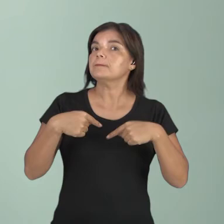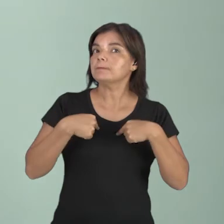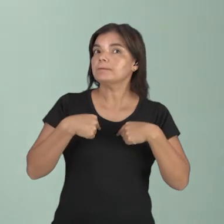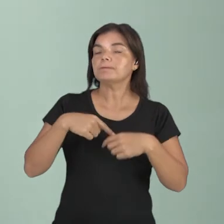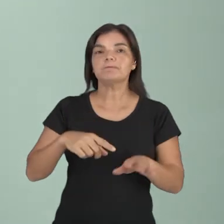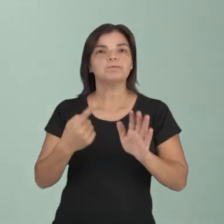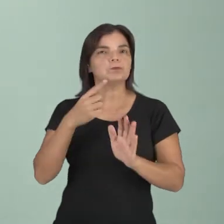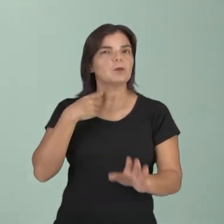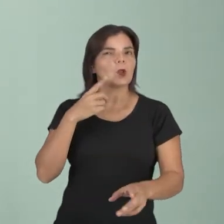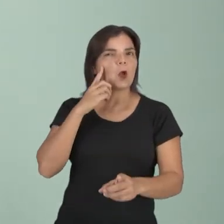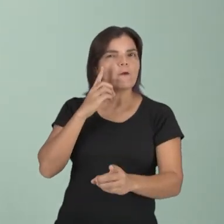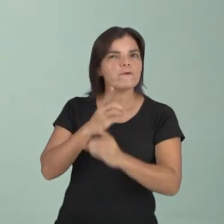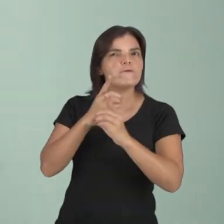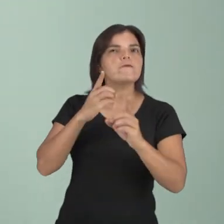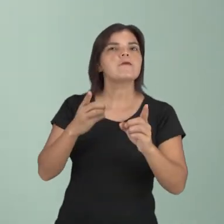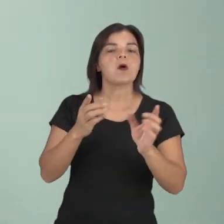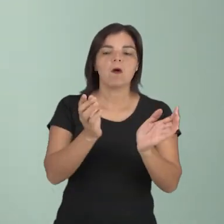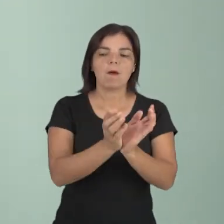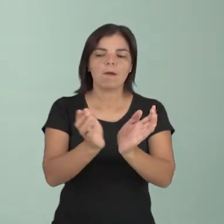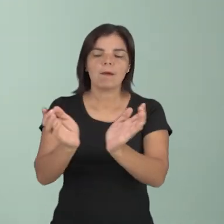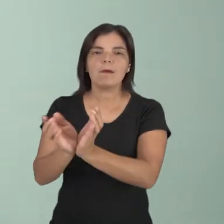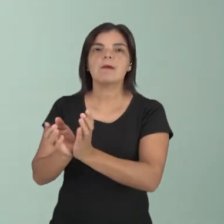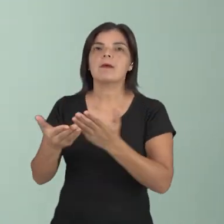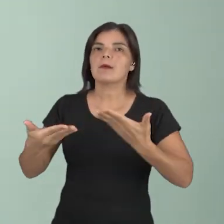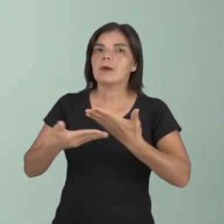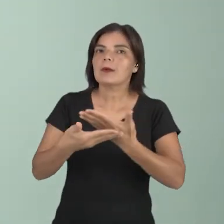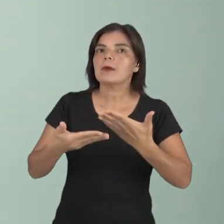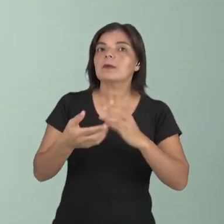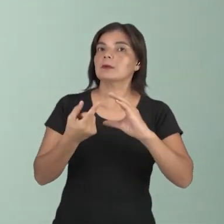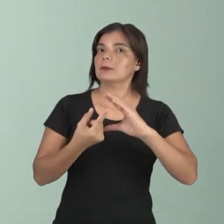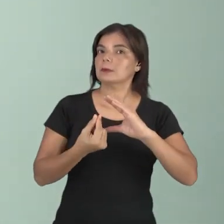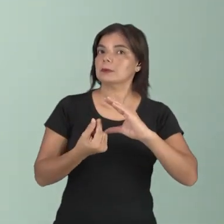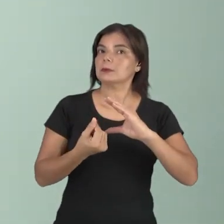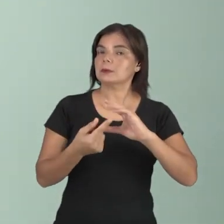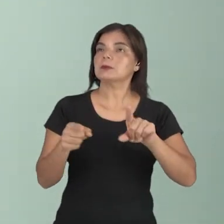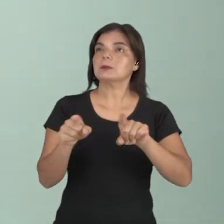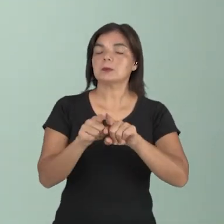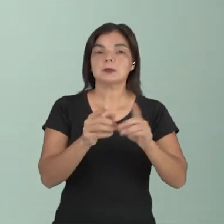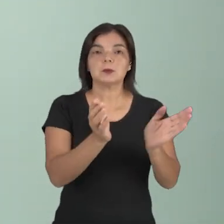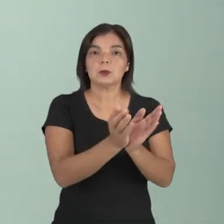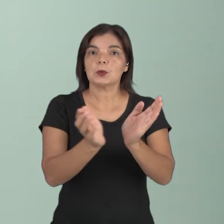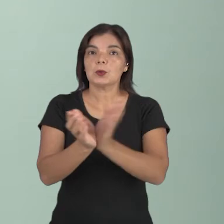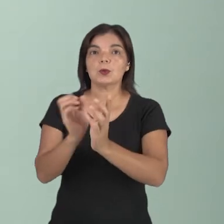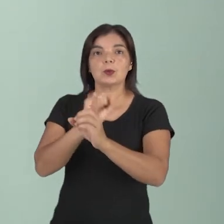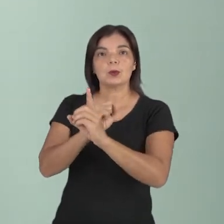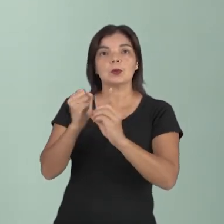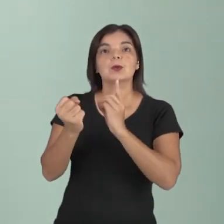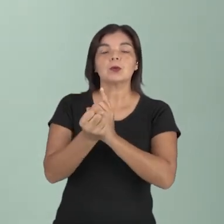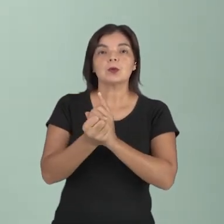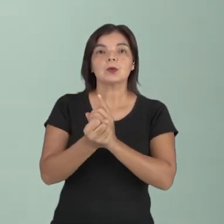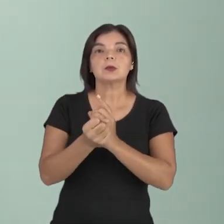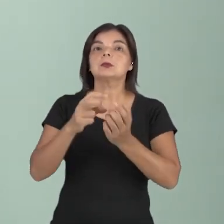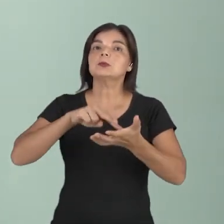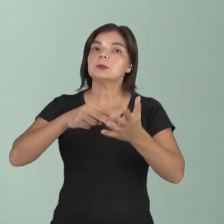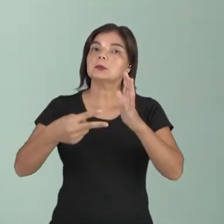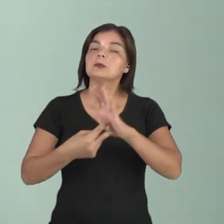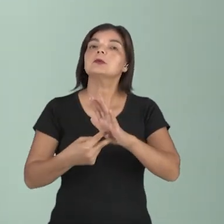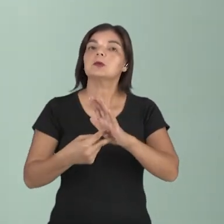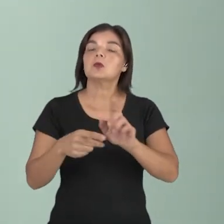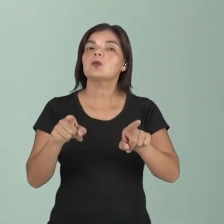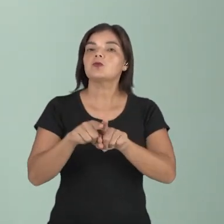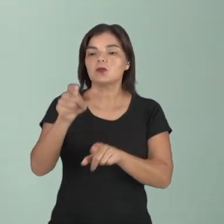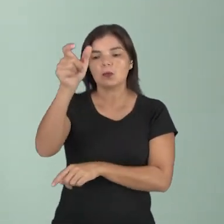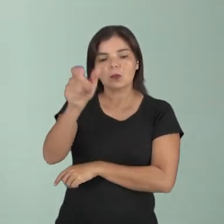eu identifico esses grupos e agora no capitalismo as classes sociais, eu estou tratando